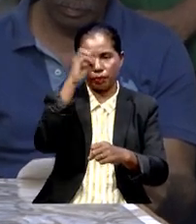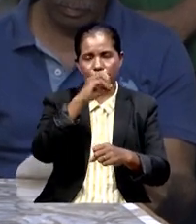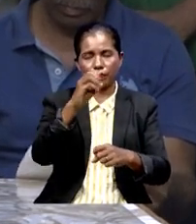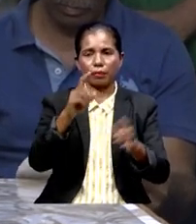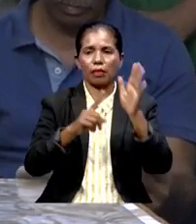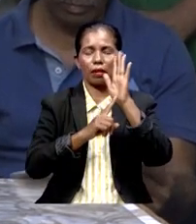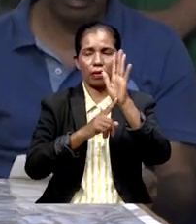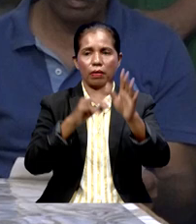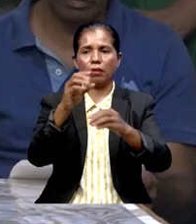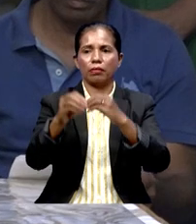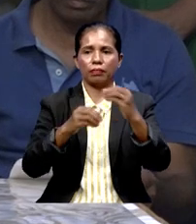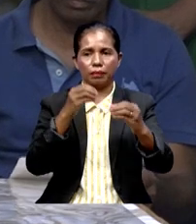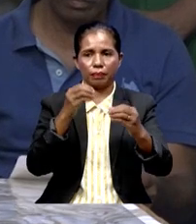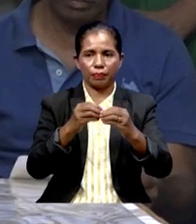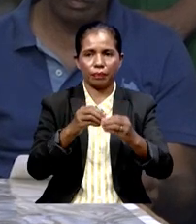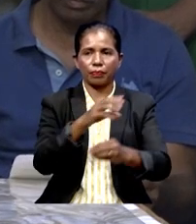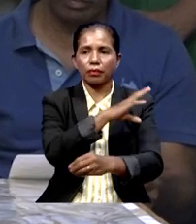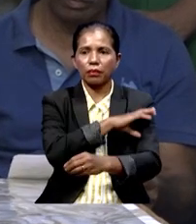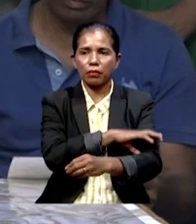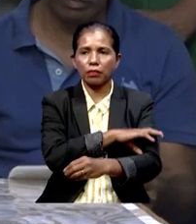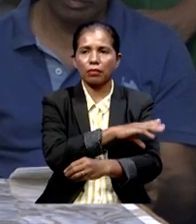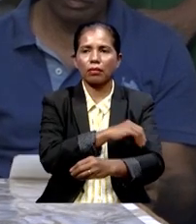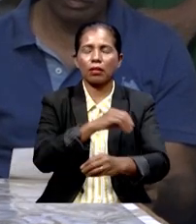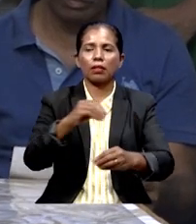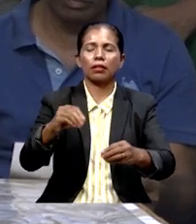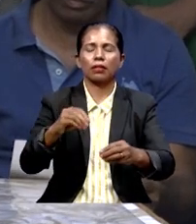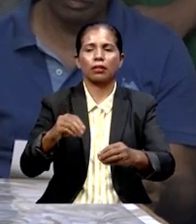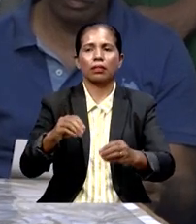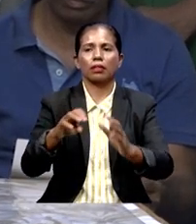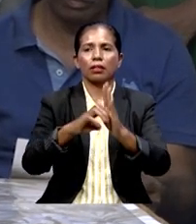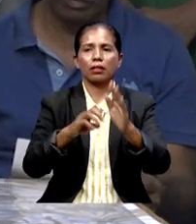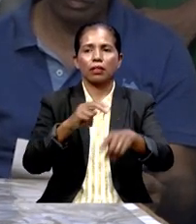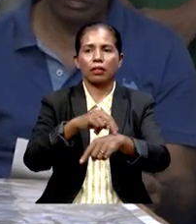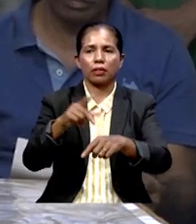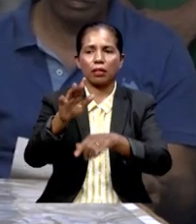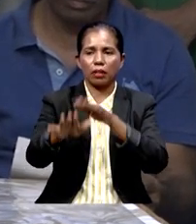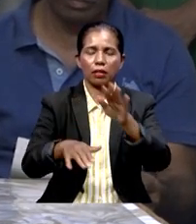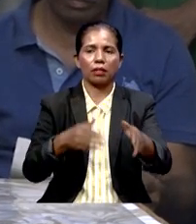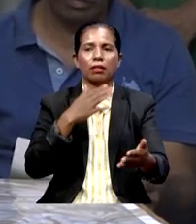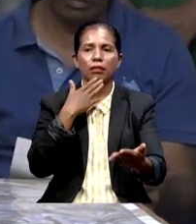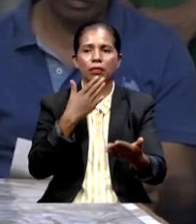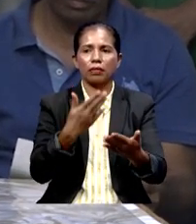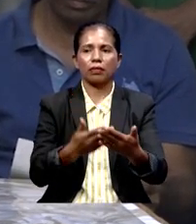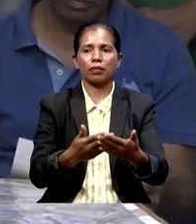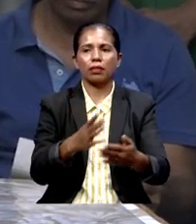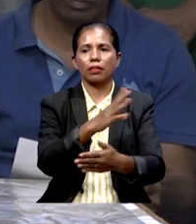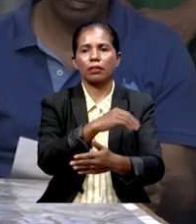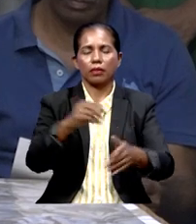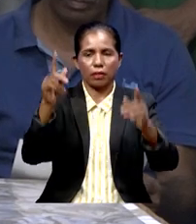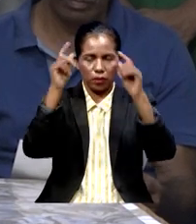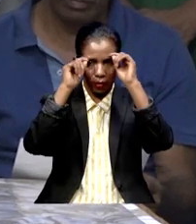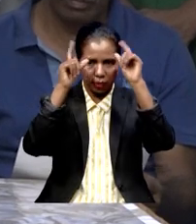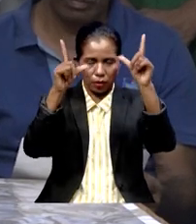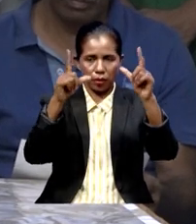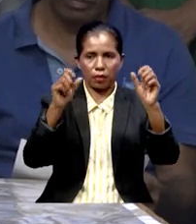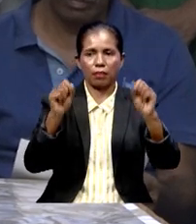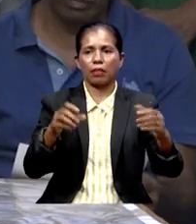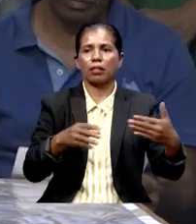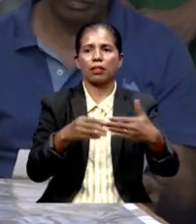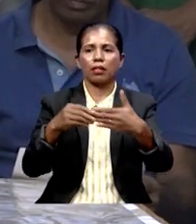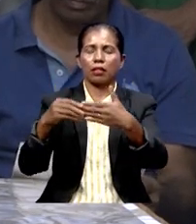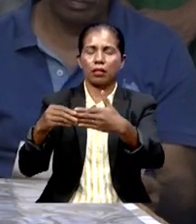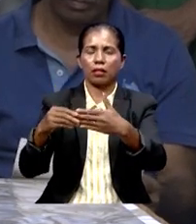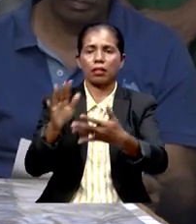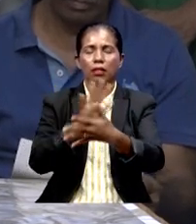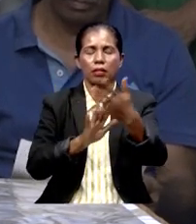cata. Segurança no estabilidade nacional, lá o dia, no Timor-Leste, consegue organizar evento,